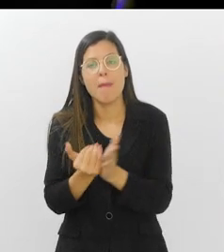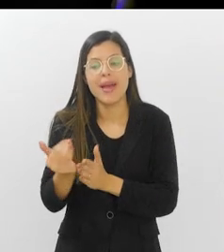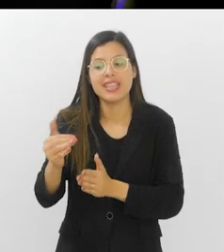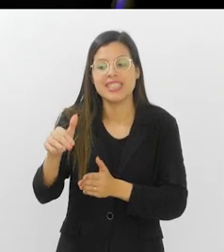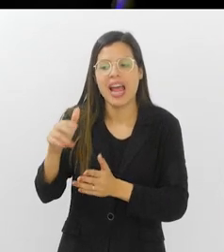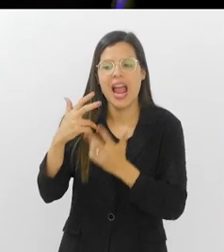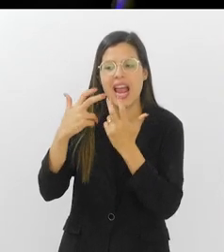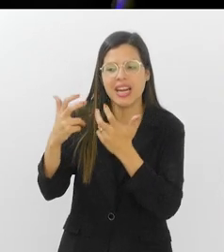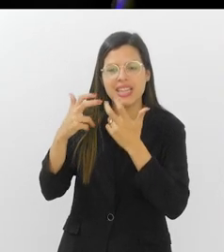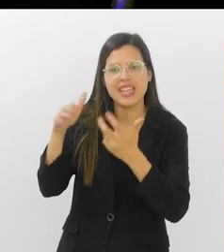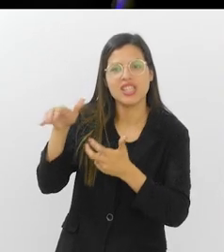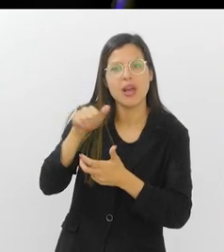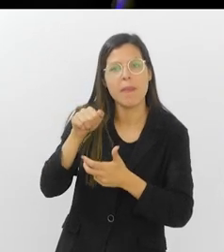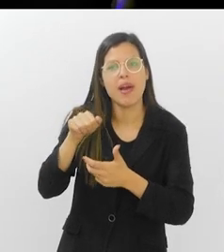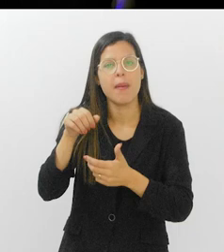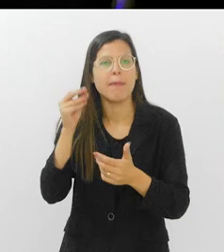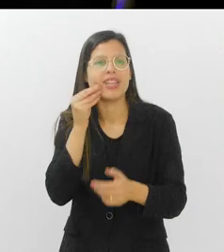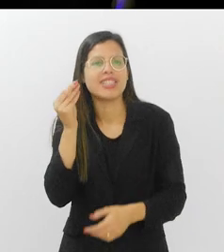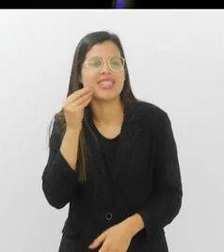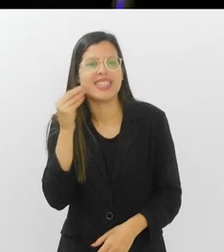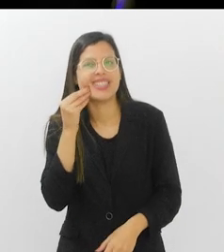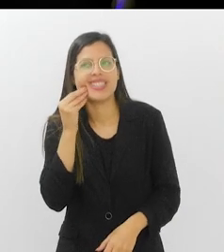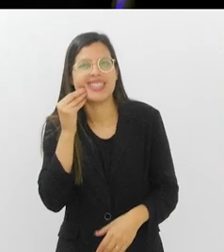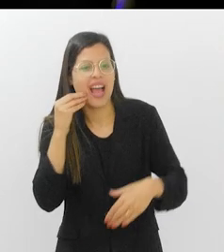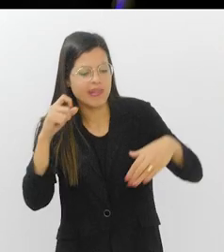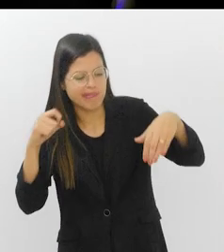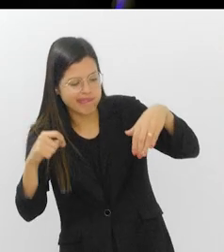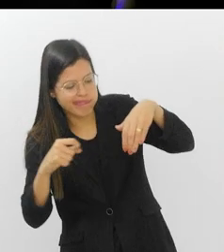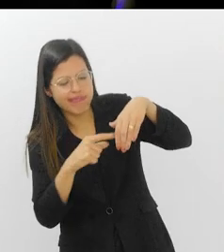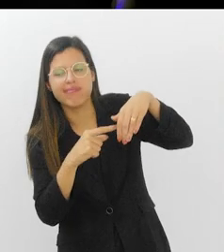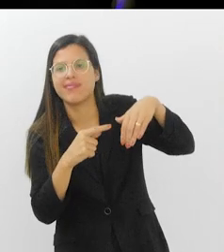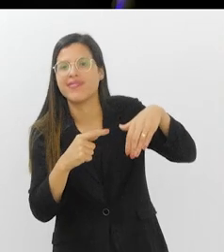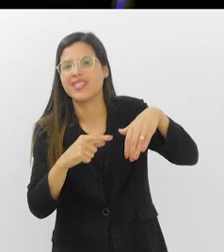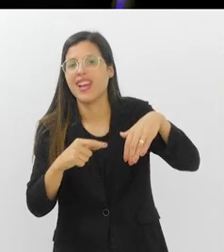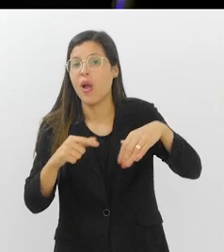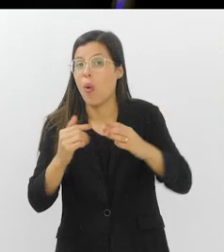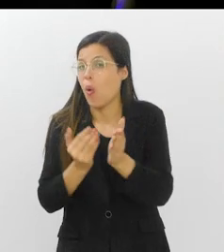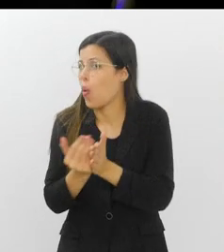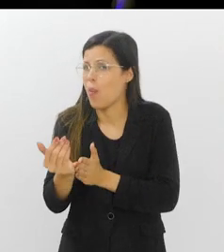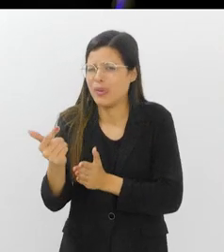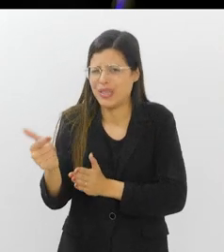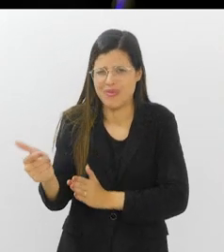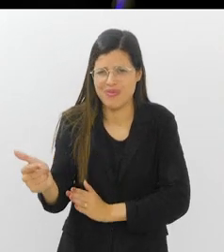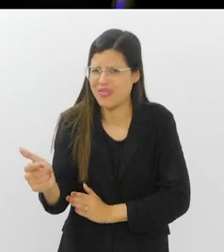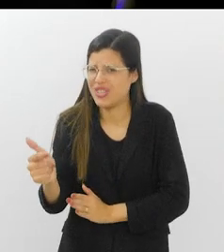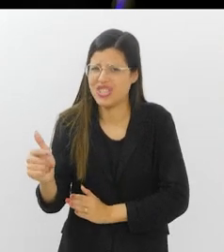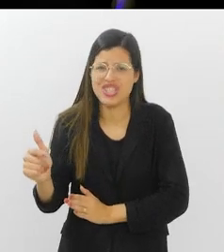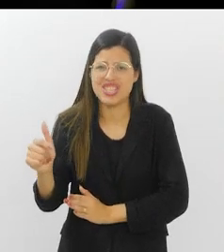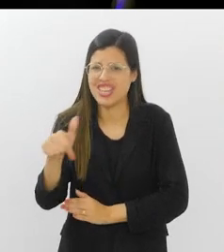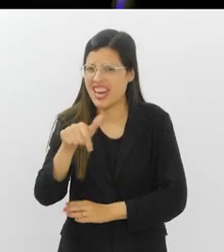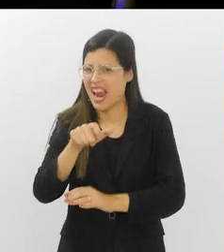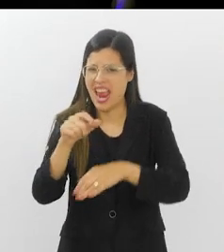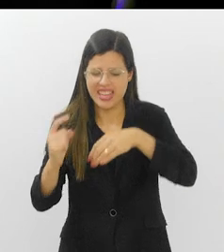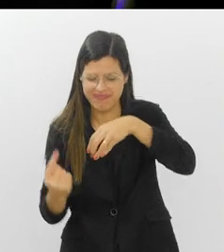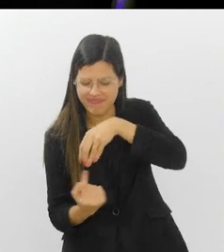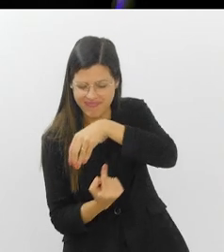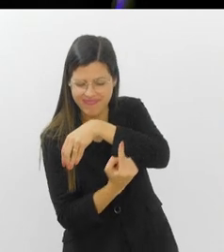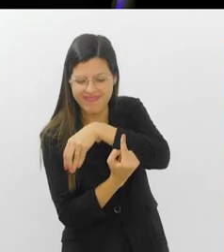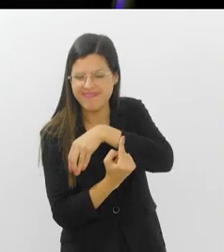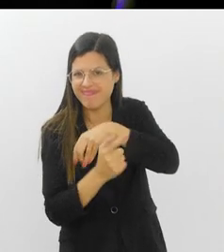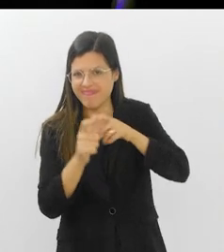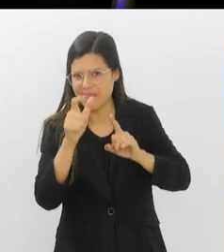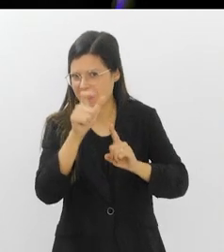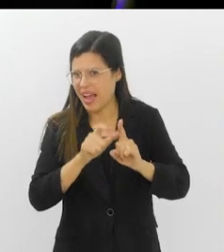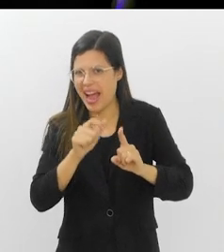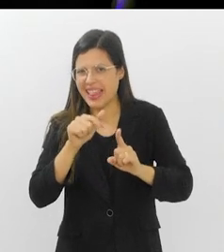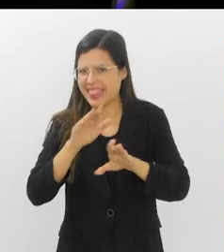ele começa a te chamar para que você Tente acertar o gol quando eu comecei no futebol Natália não tinha esse negócio de chamador não a gente tinha